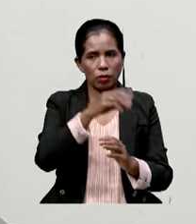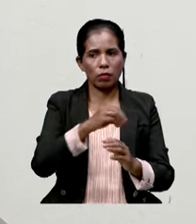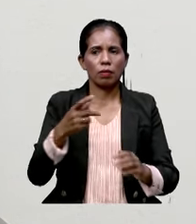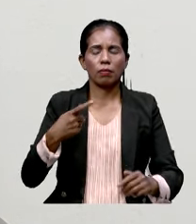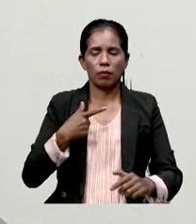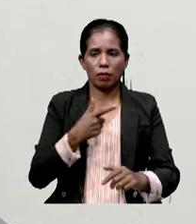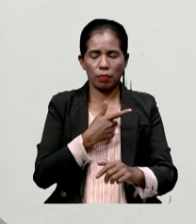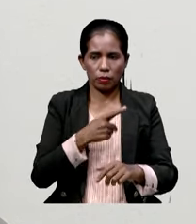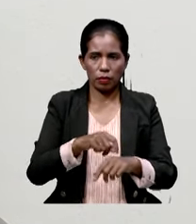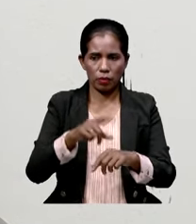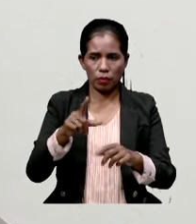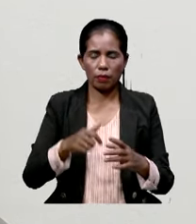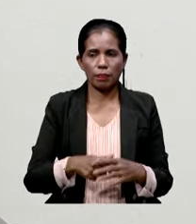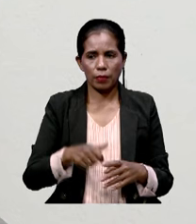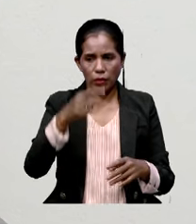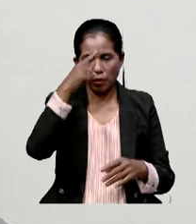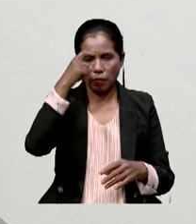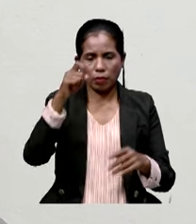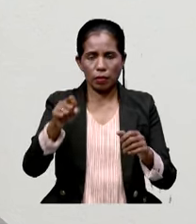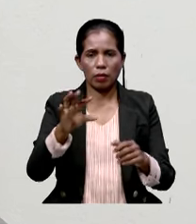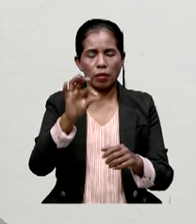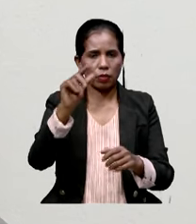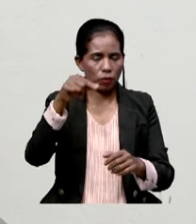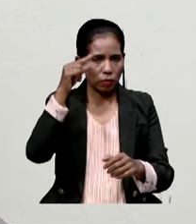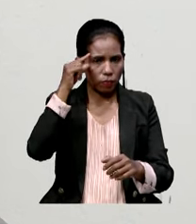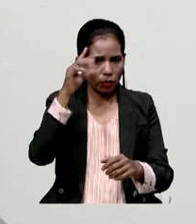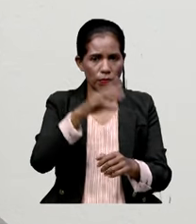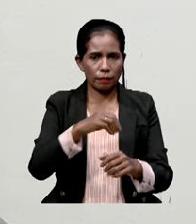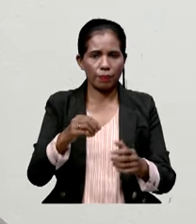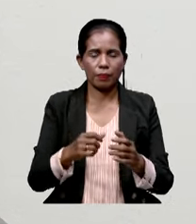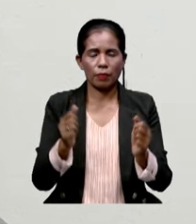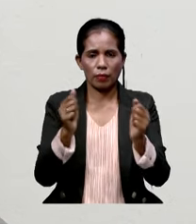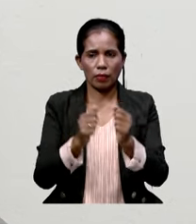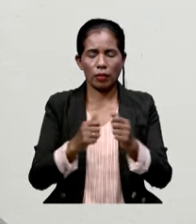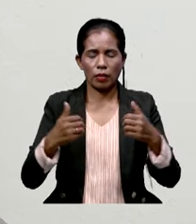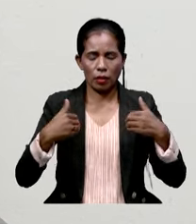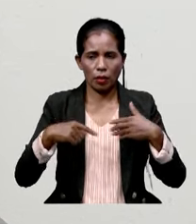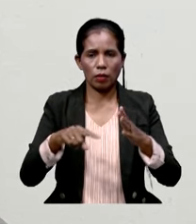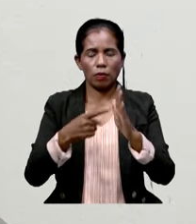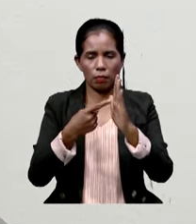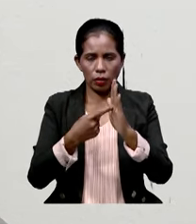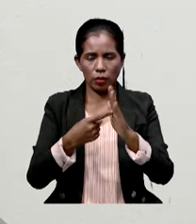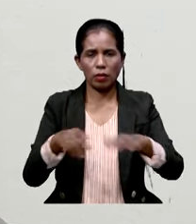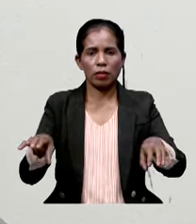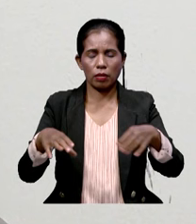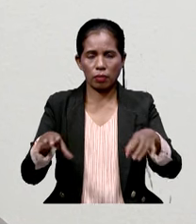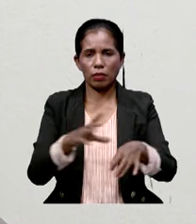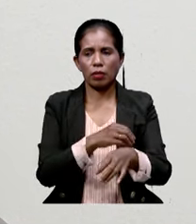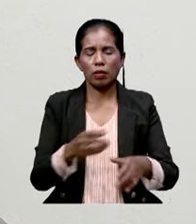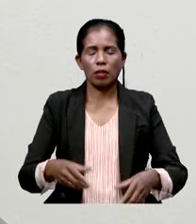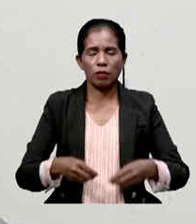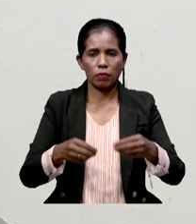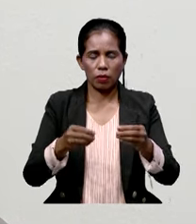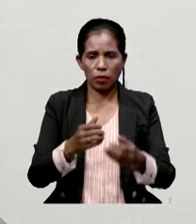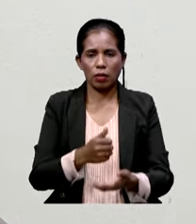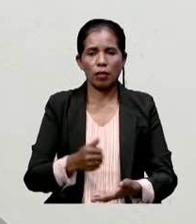parlamento. Tamba nema ka non governo constitucional iha hahu nia mandato keran nia fo atenção